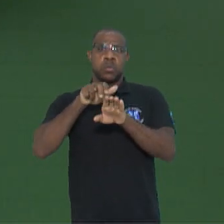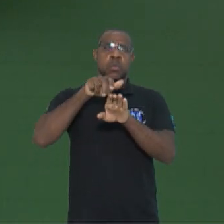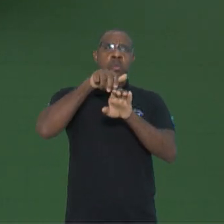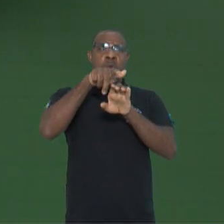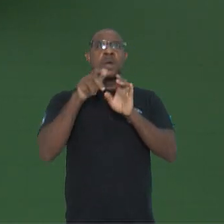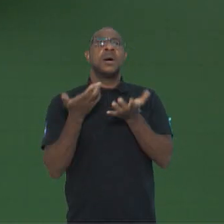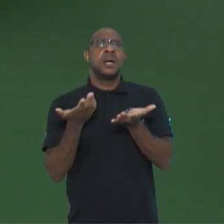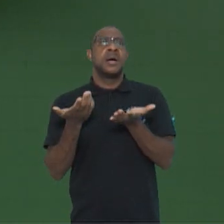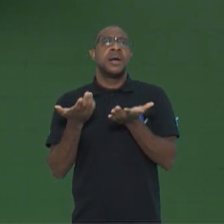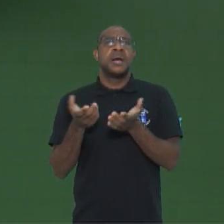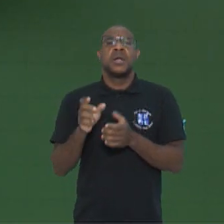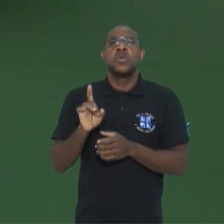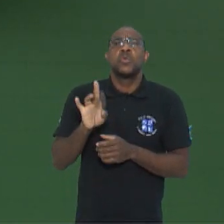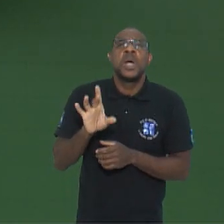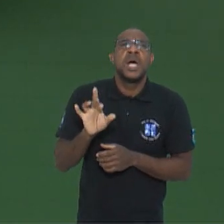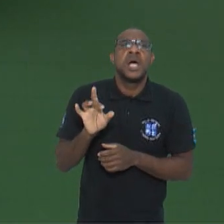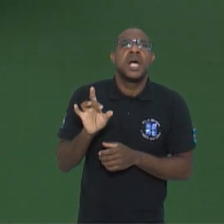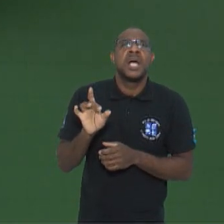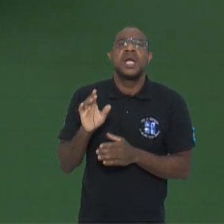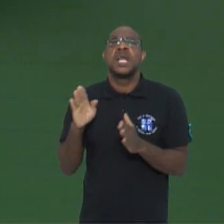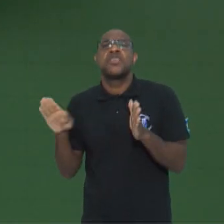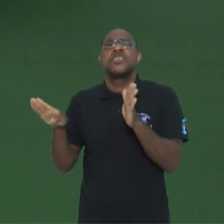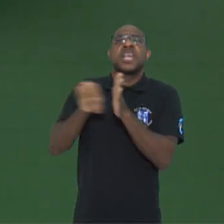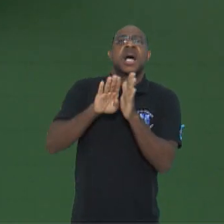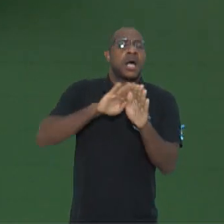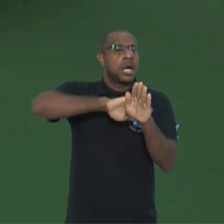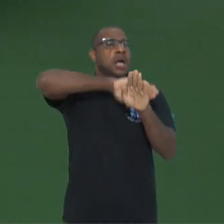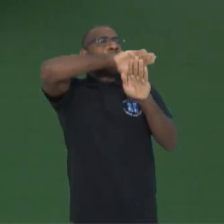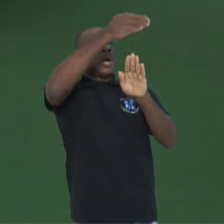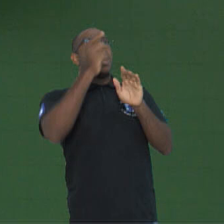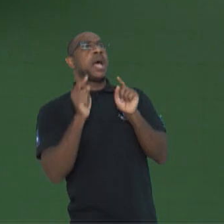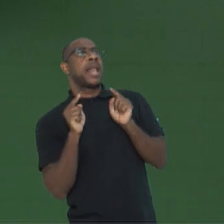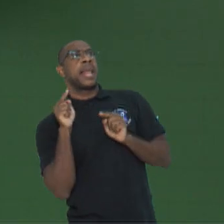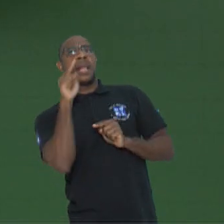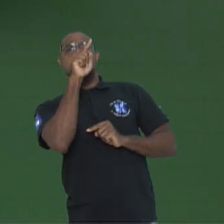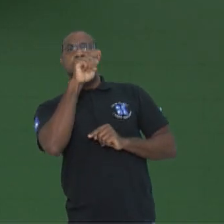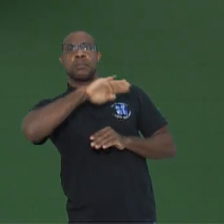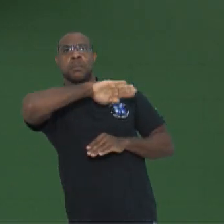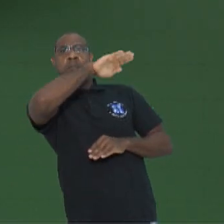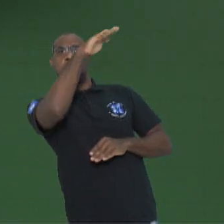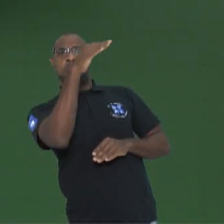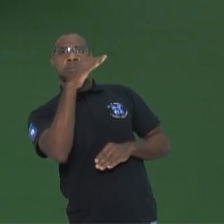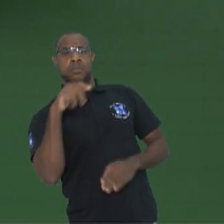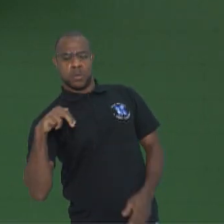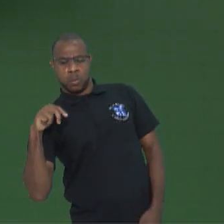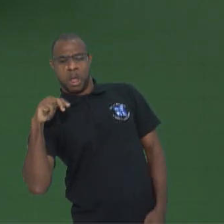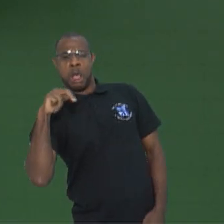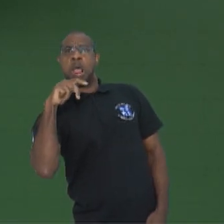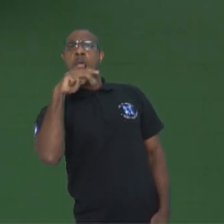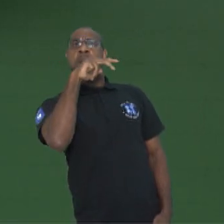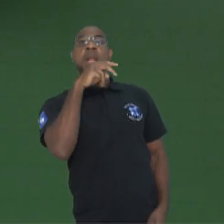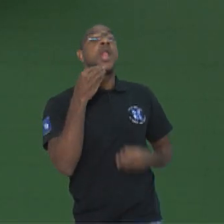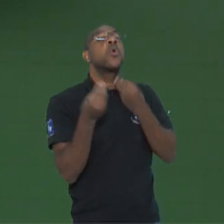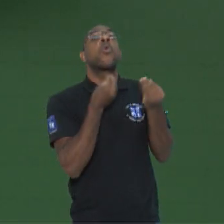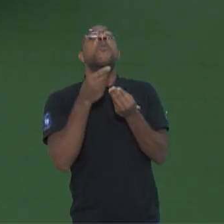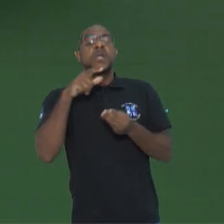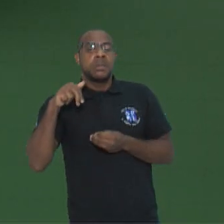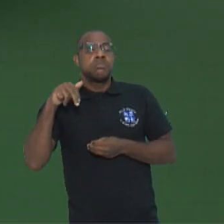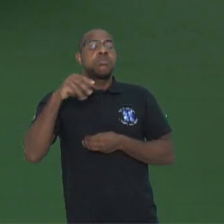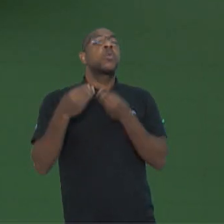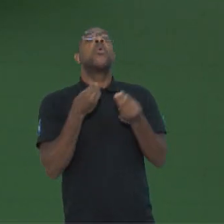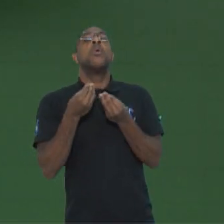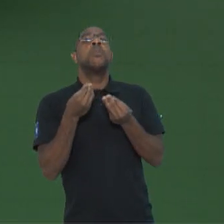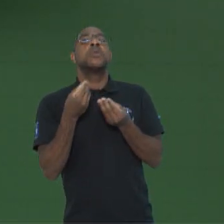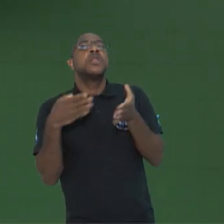montanhismo não é exatamente chegar lá em cima, é você estar lá no cume de uma montanha, mas é como você sobe ela, é como